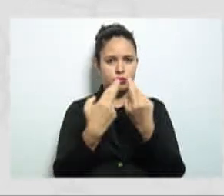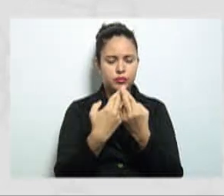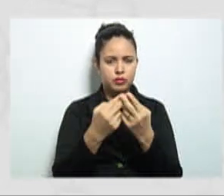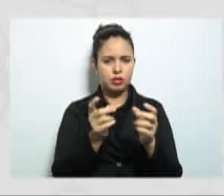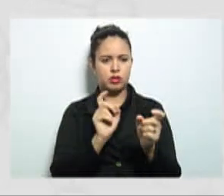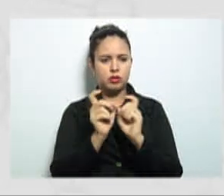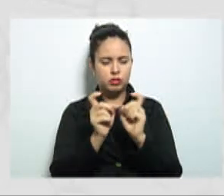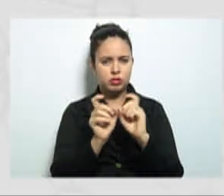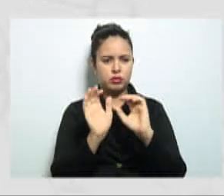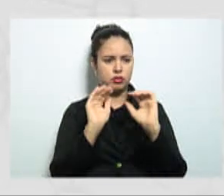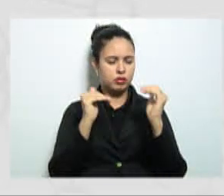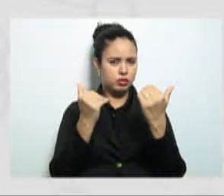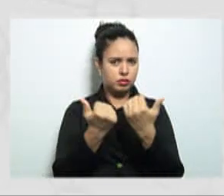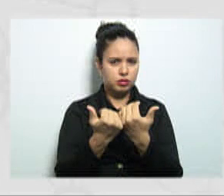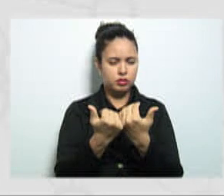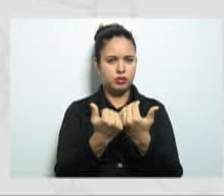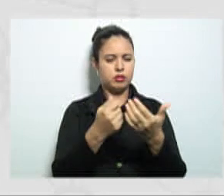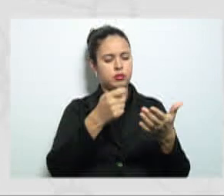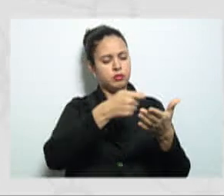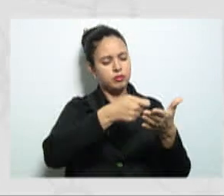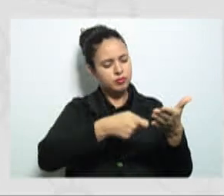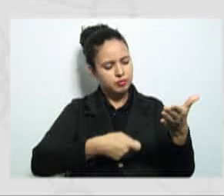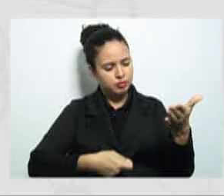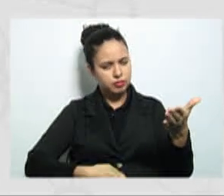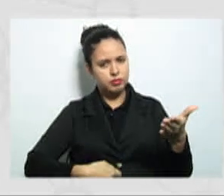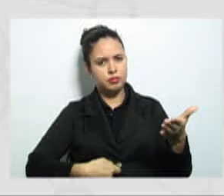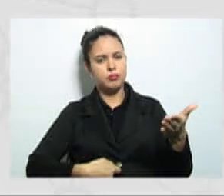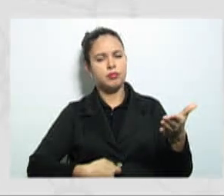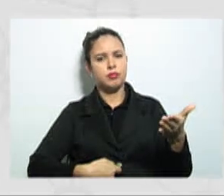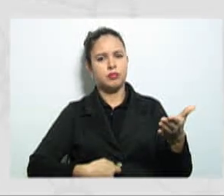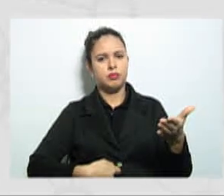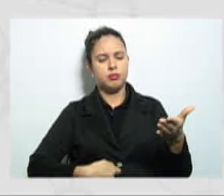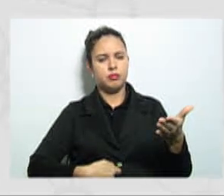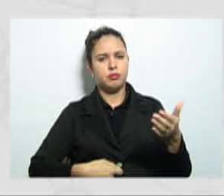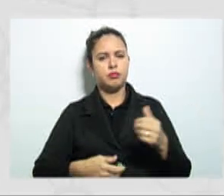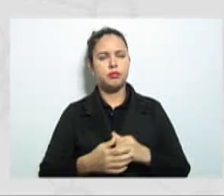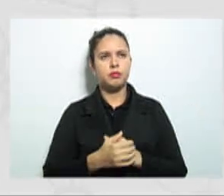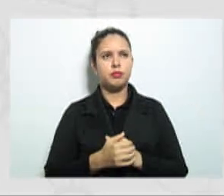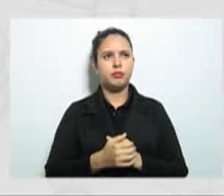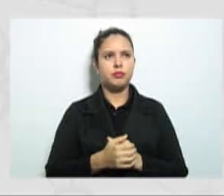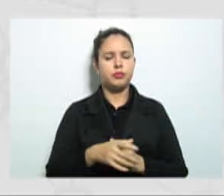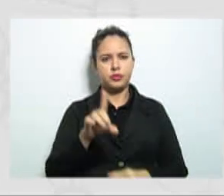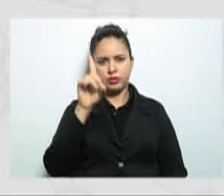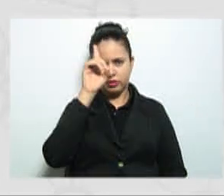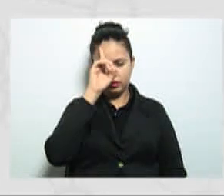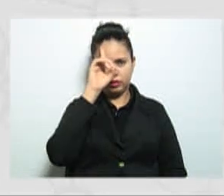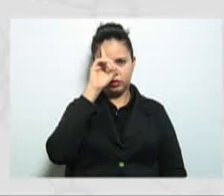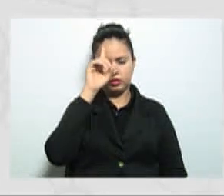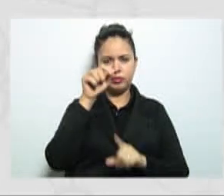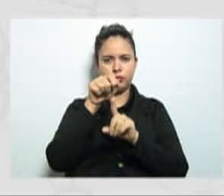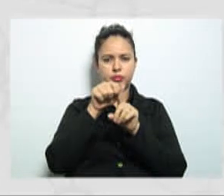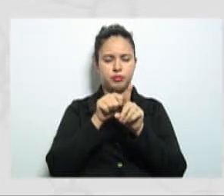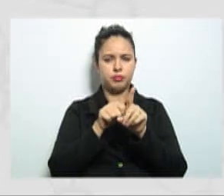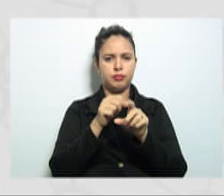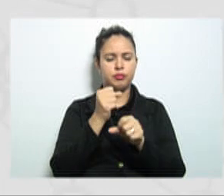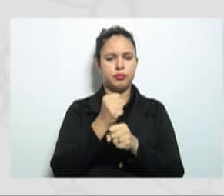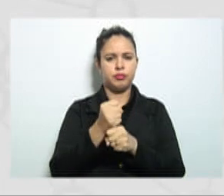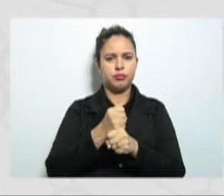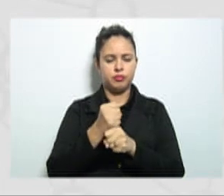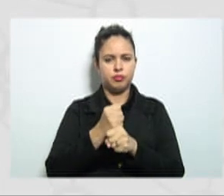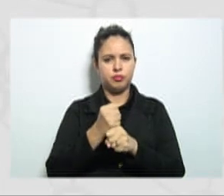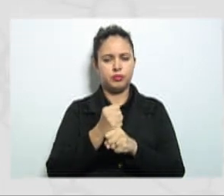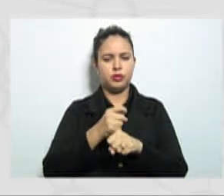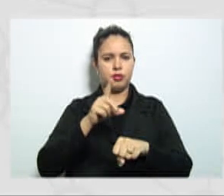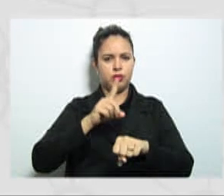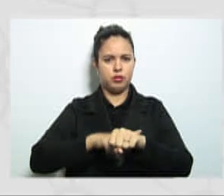passou em uma reunião. São os elementos constitutivos da ata: o dia, o mês, o ano